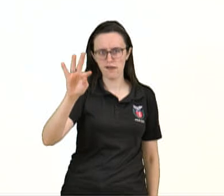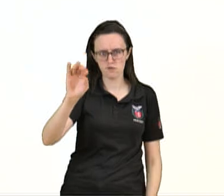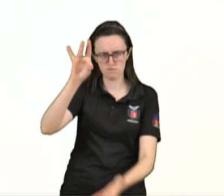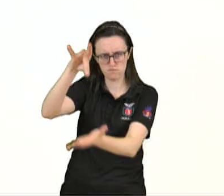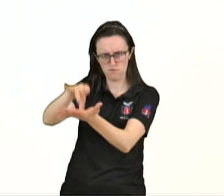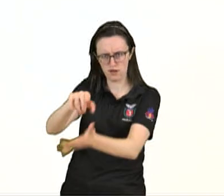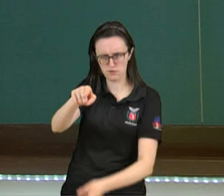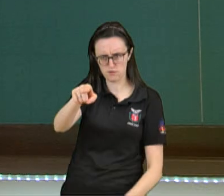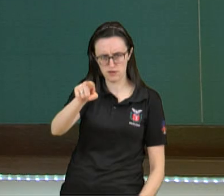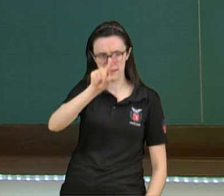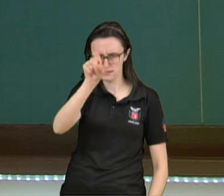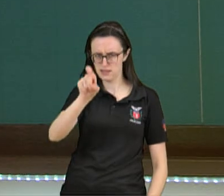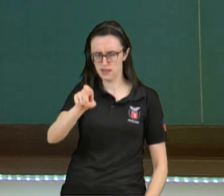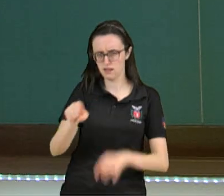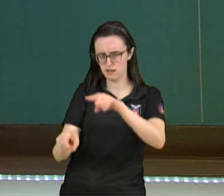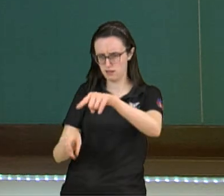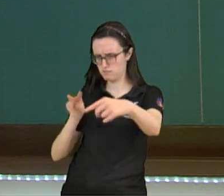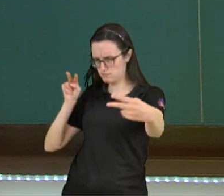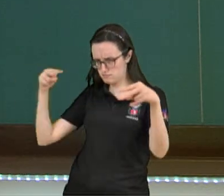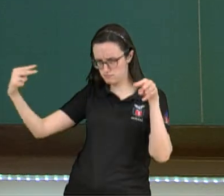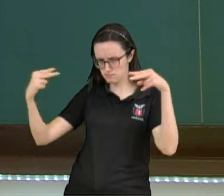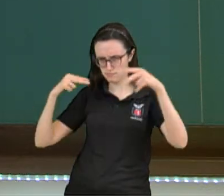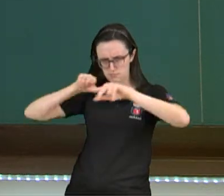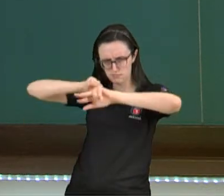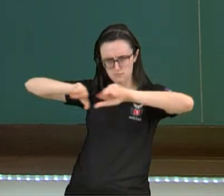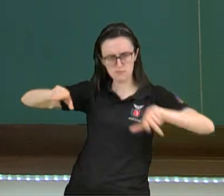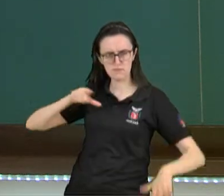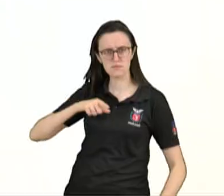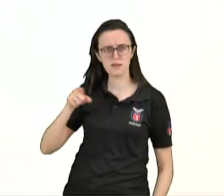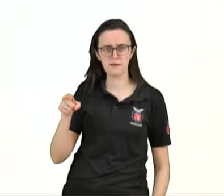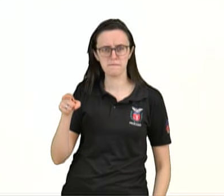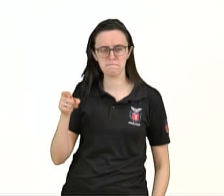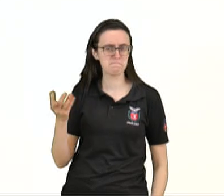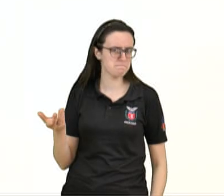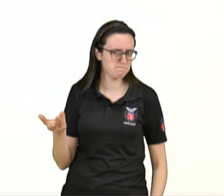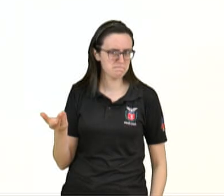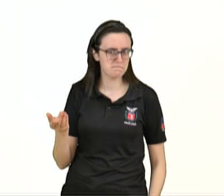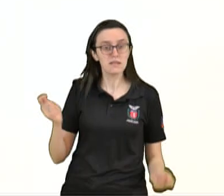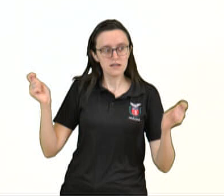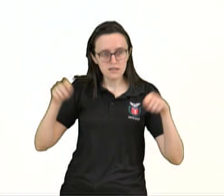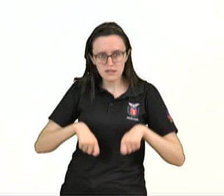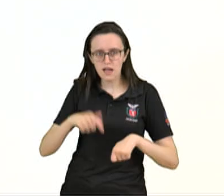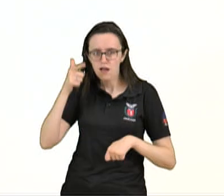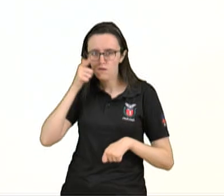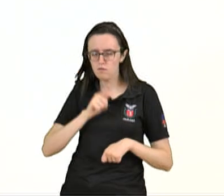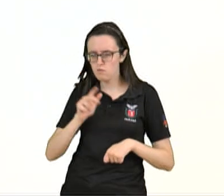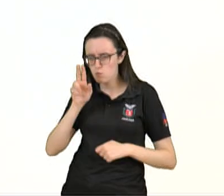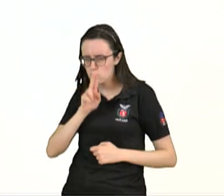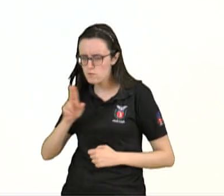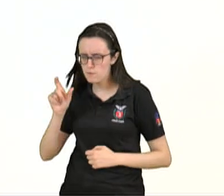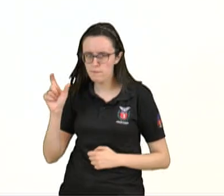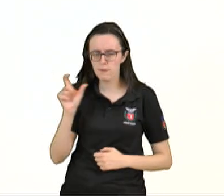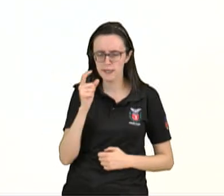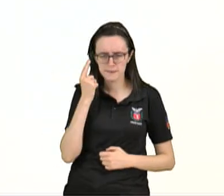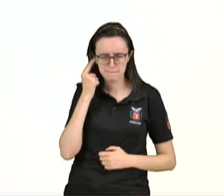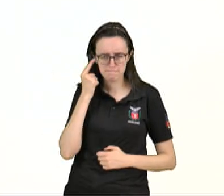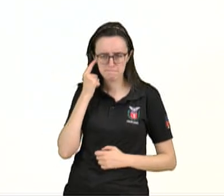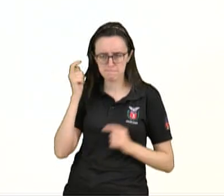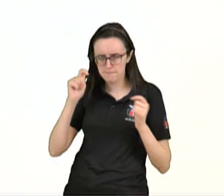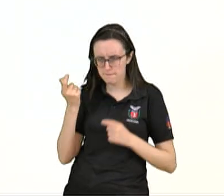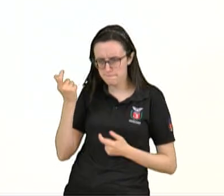de um fato a gente pode ter várias visões referente a ele? É possível manipular as palavras para